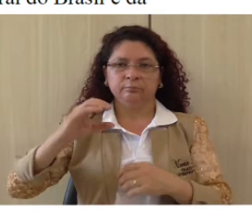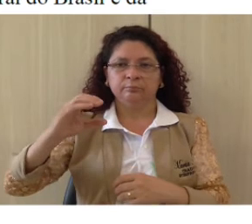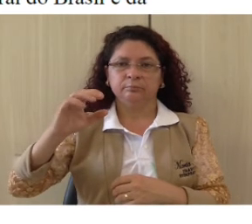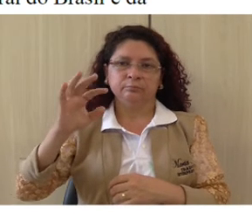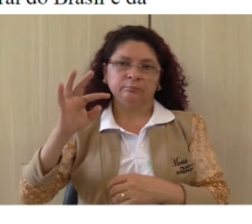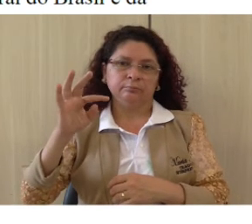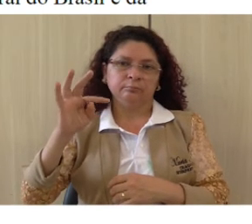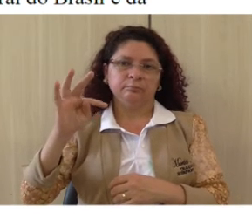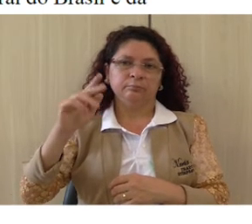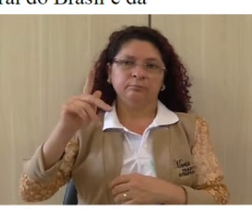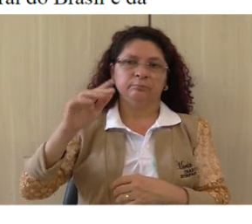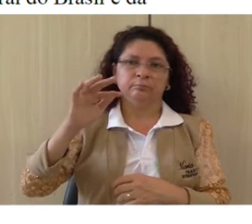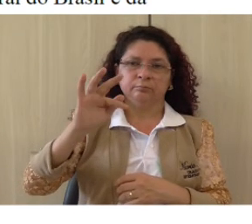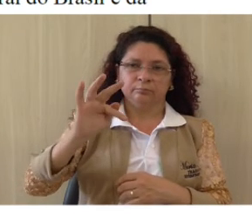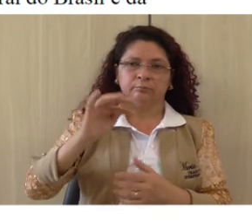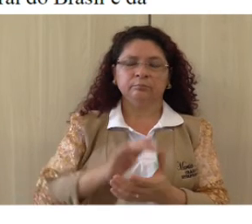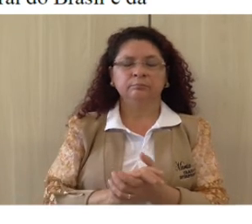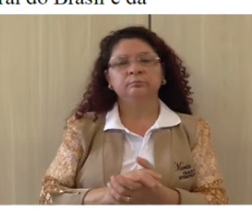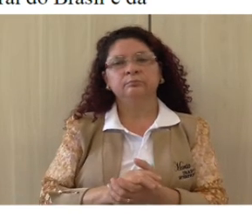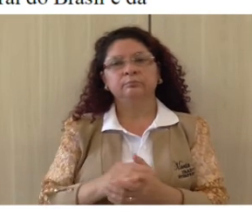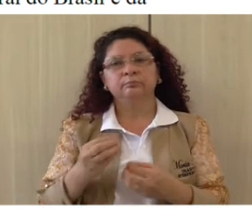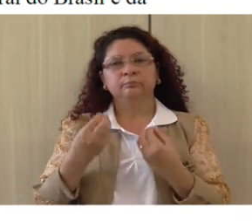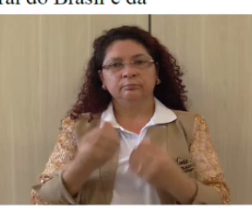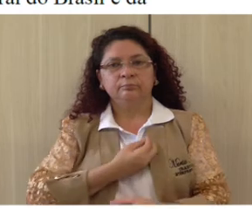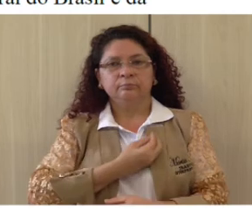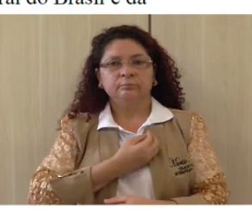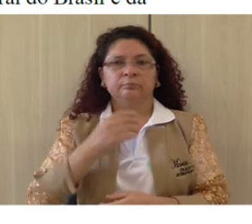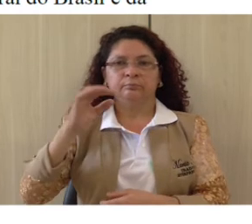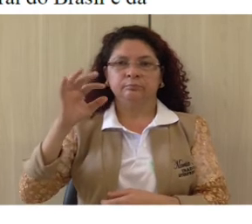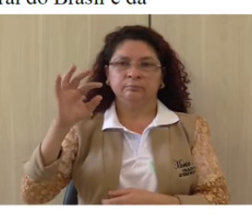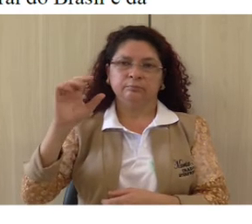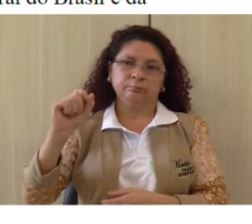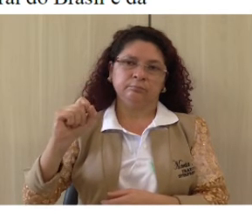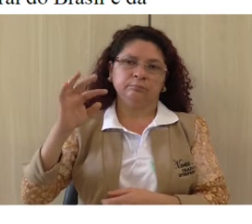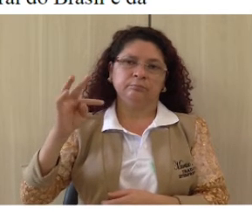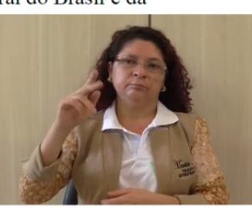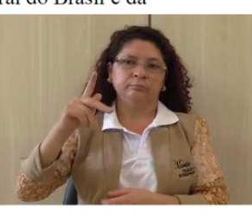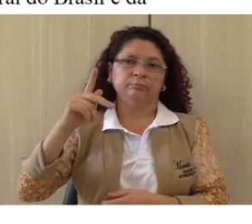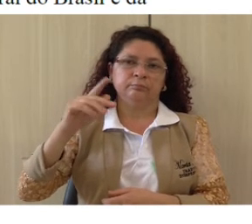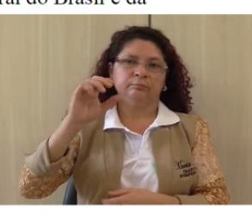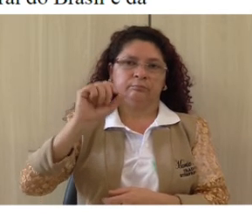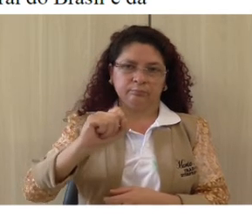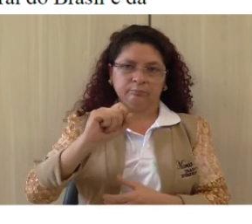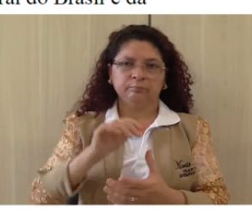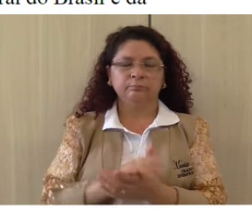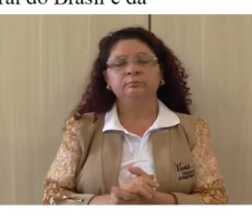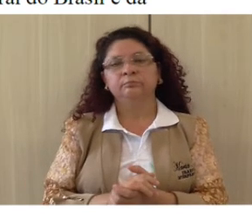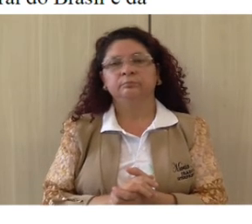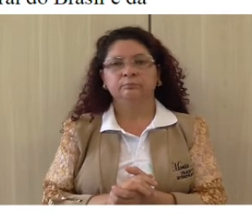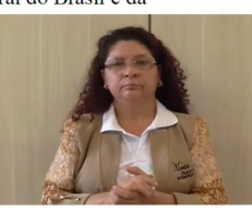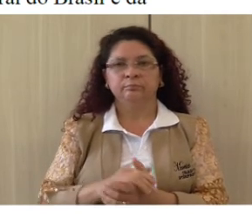CTPS, registrada e atualizada. D. CTPS, registrada e atualizada ou carnê do